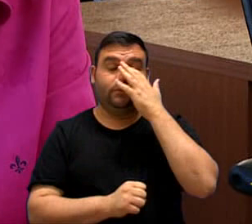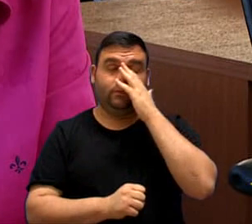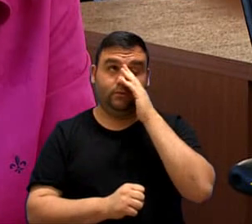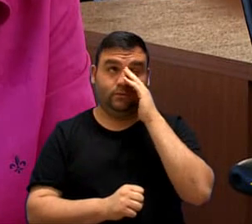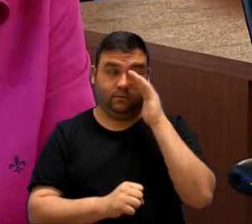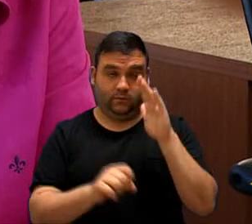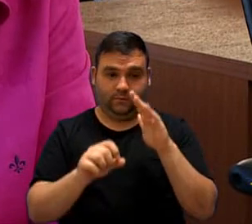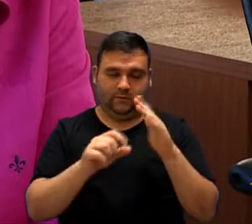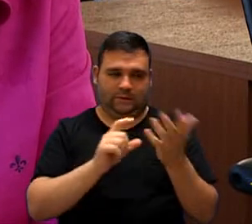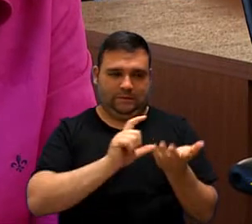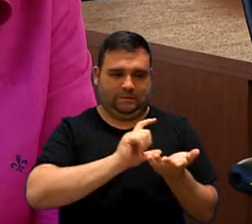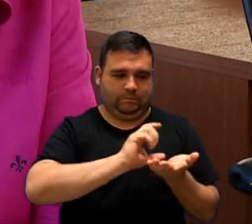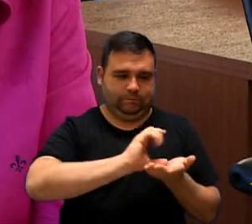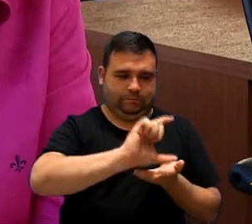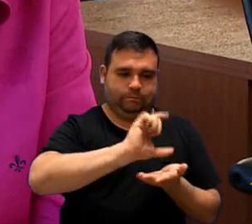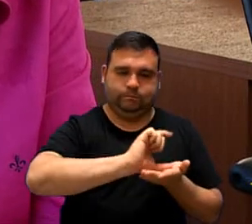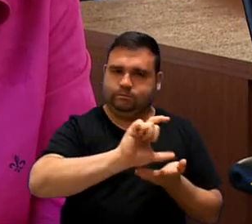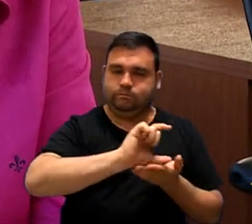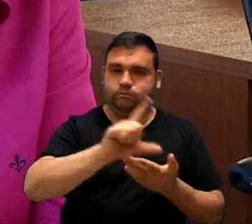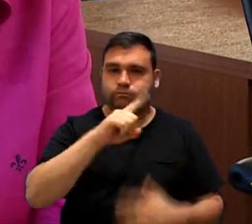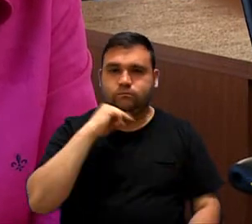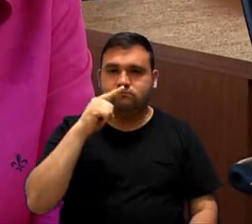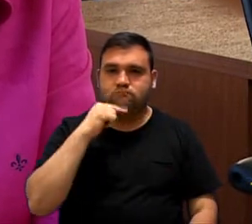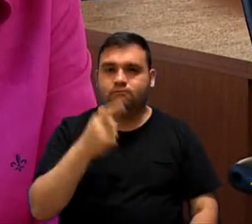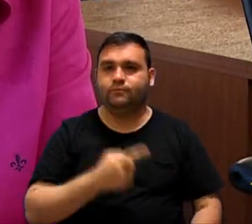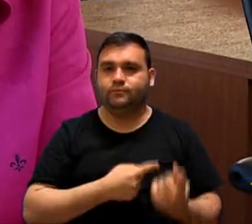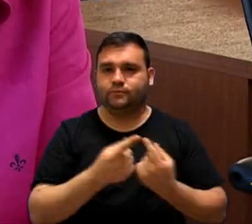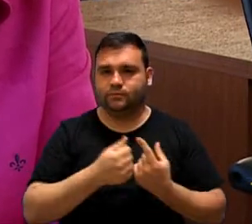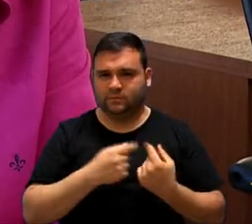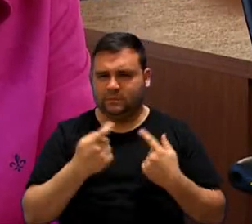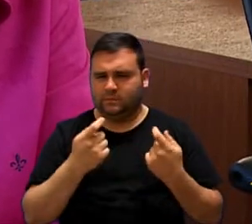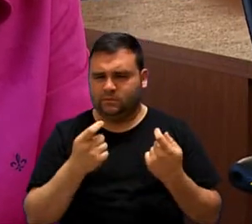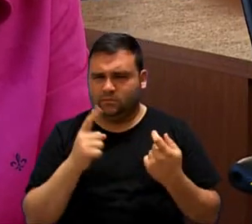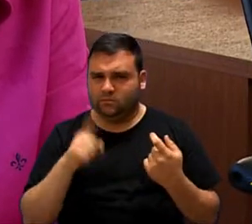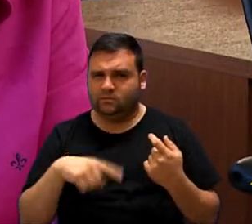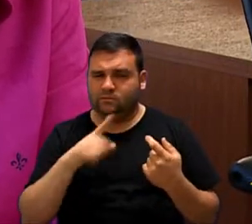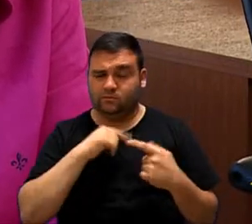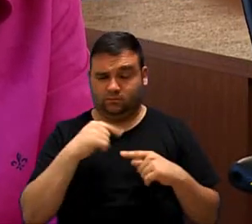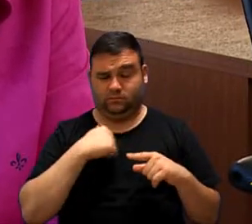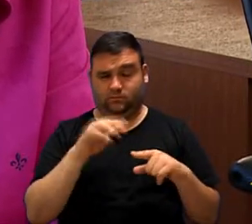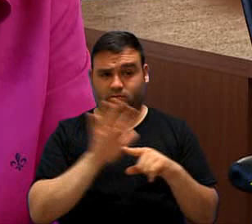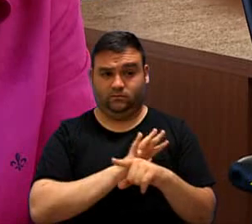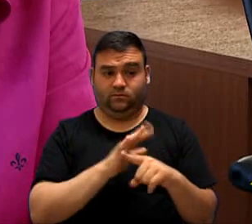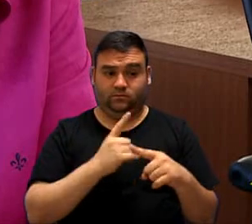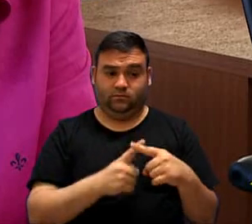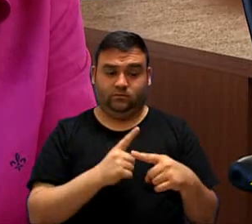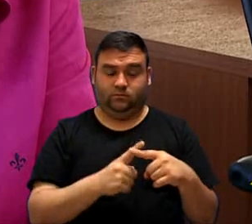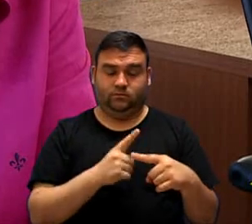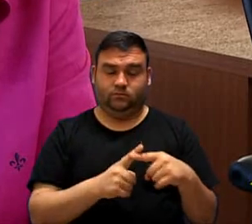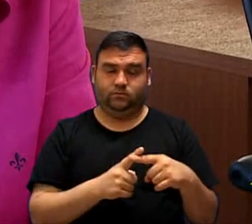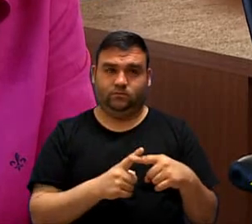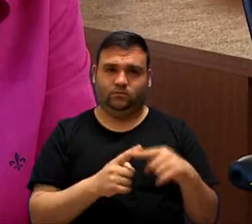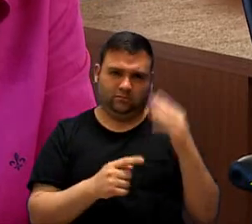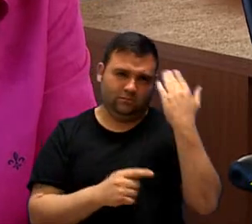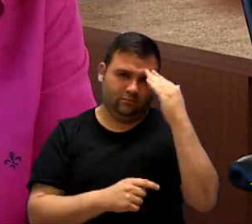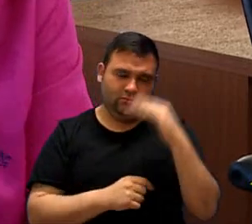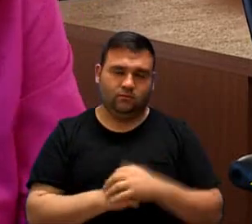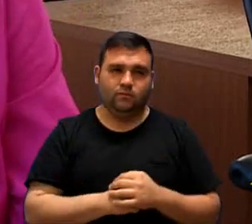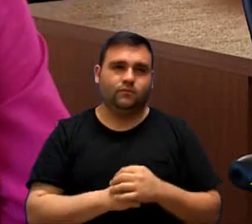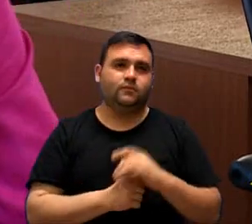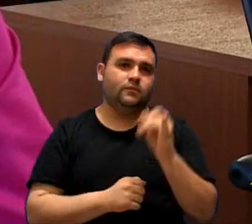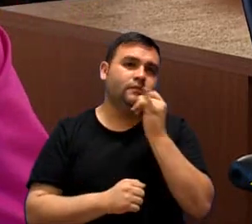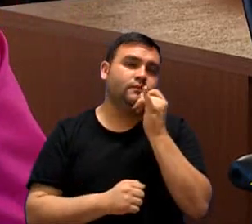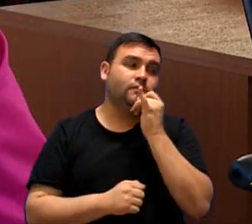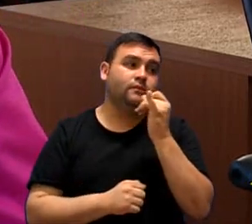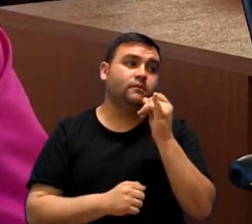pode ser que essas emendas não se tornem viáveis economicamente? Essa é a minha pergunta, porque... Entendeu, né? Por